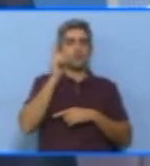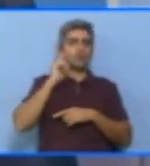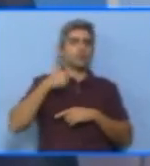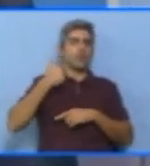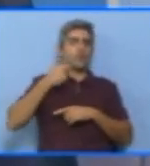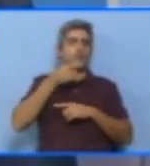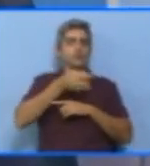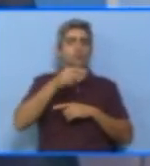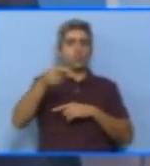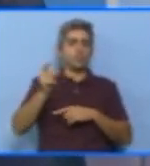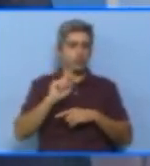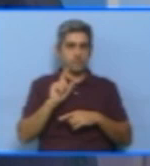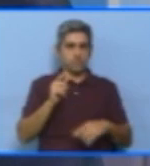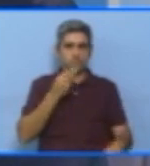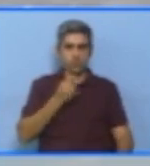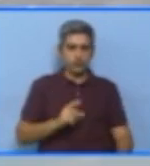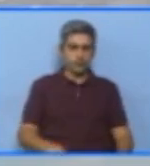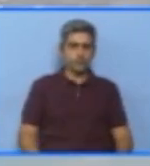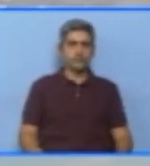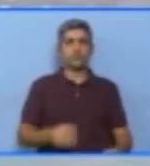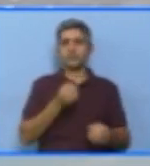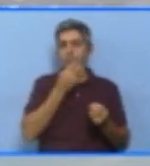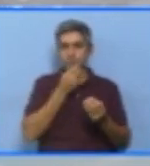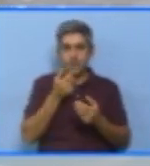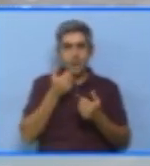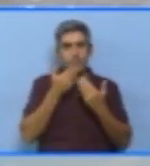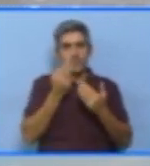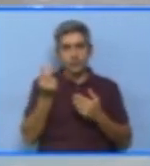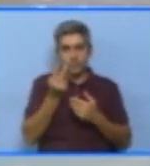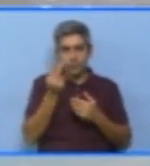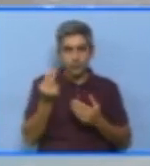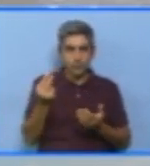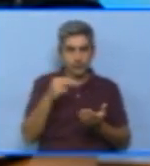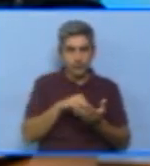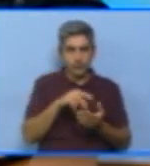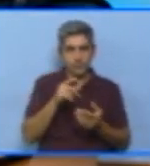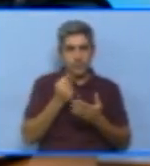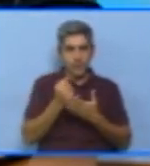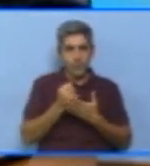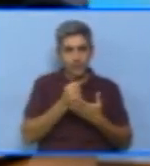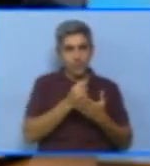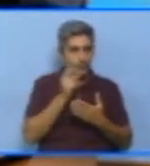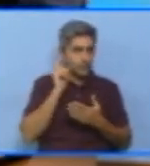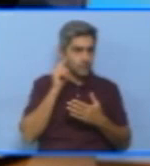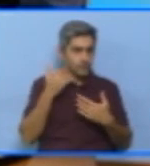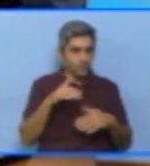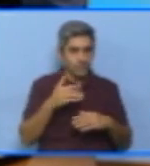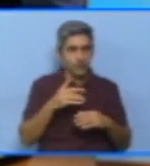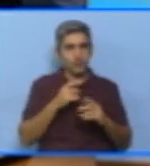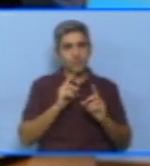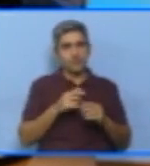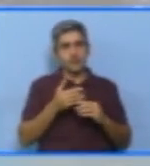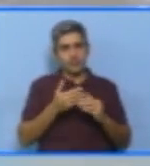importante aos outros. Muito bem. Obrigado aos dois pelo auxílio precioso para entrarmos